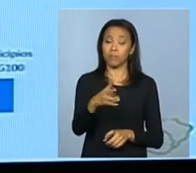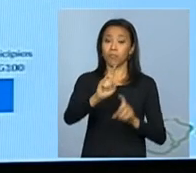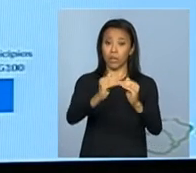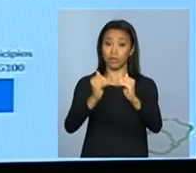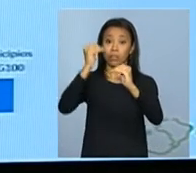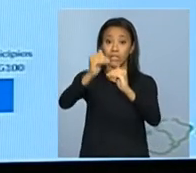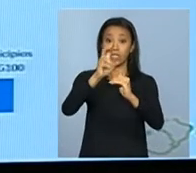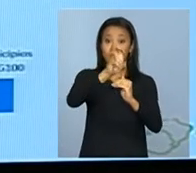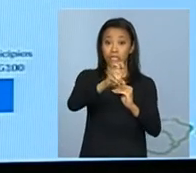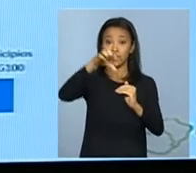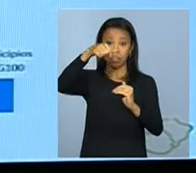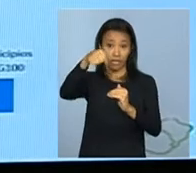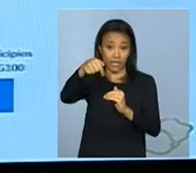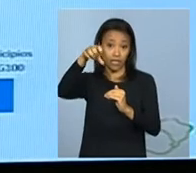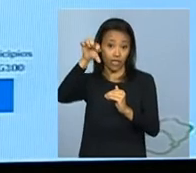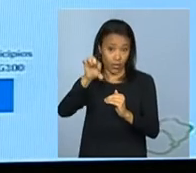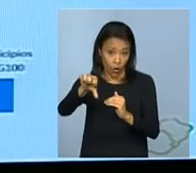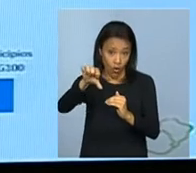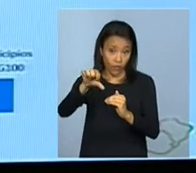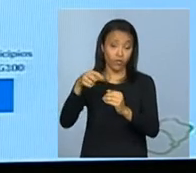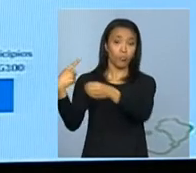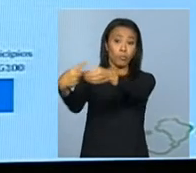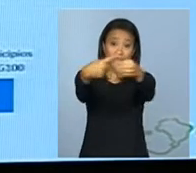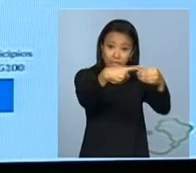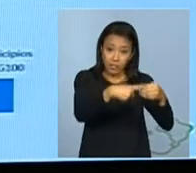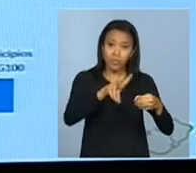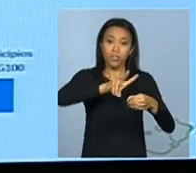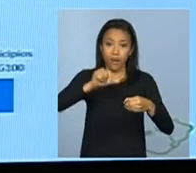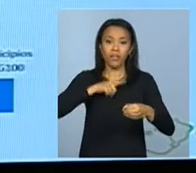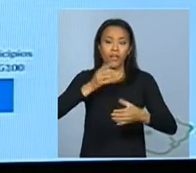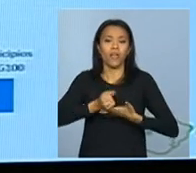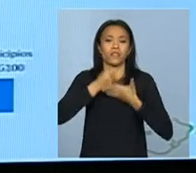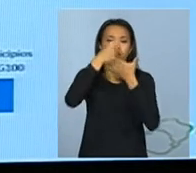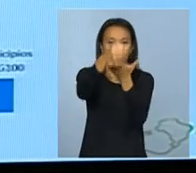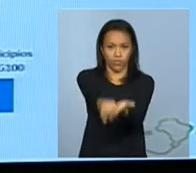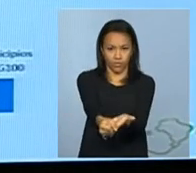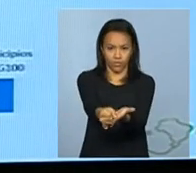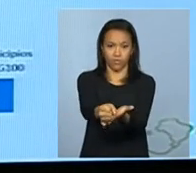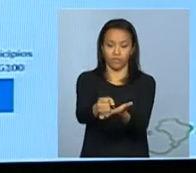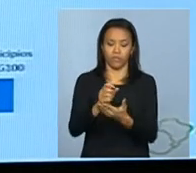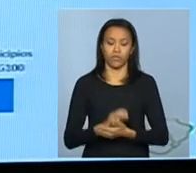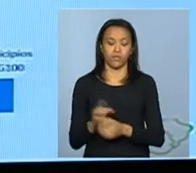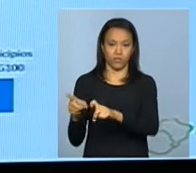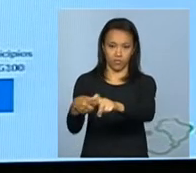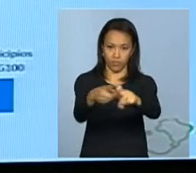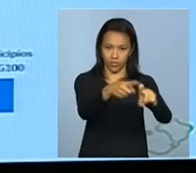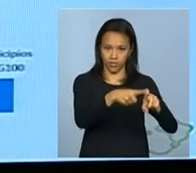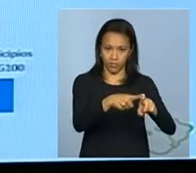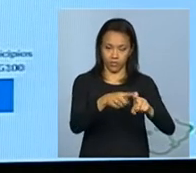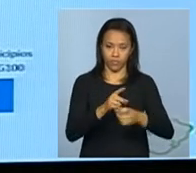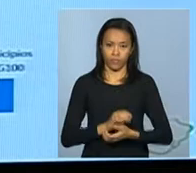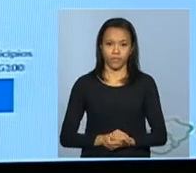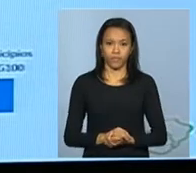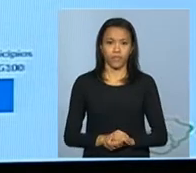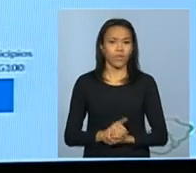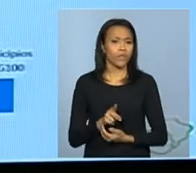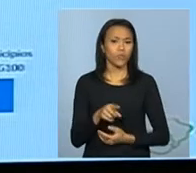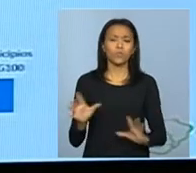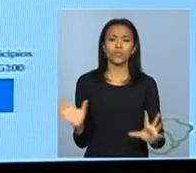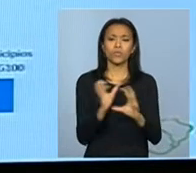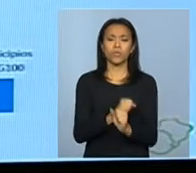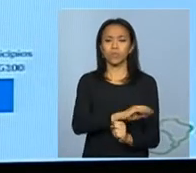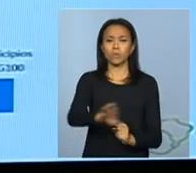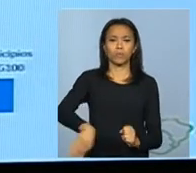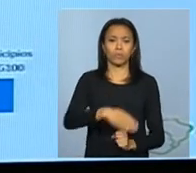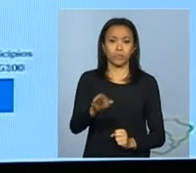579 municípios atendidos e 18 distritos sanitários especiais indígenas selecionados isso dá